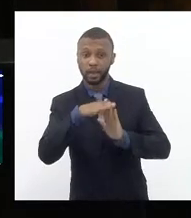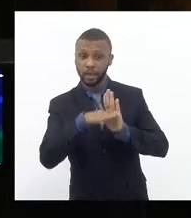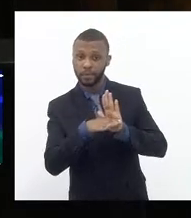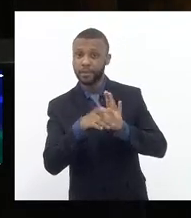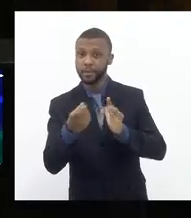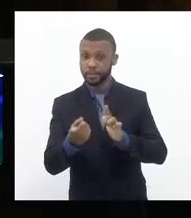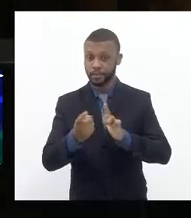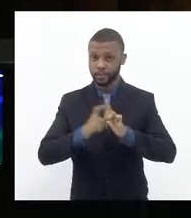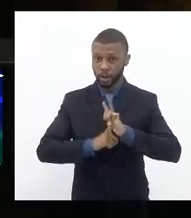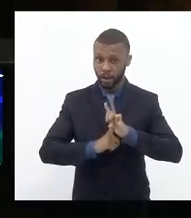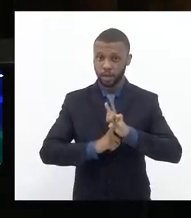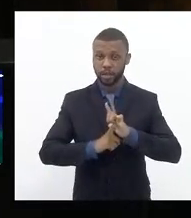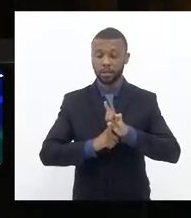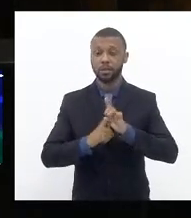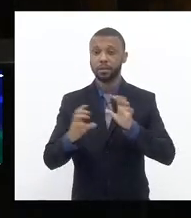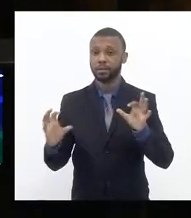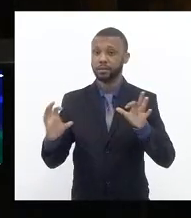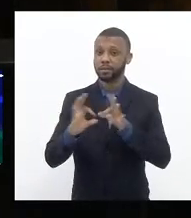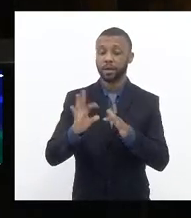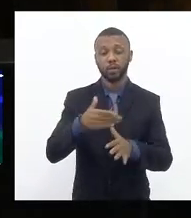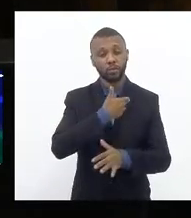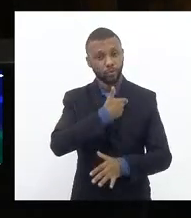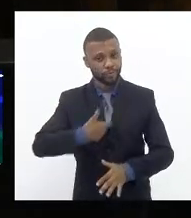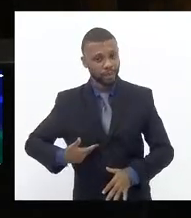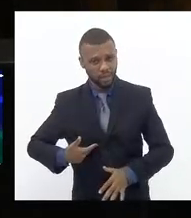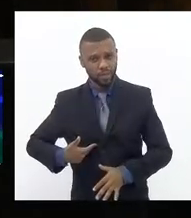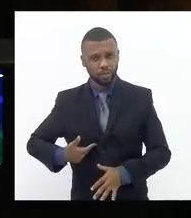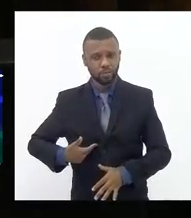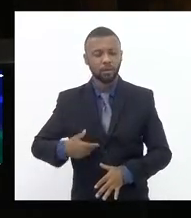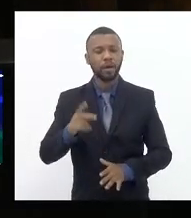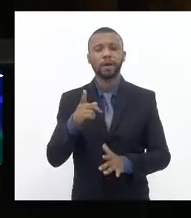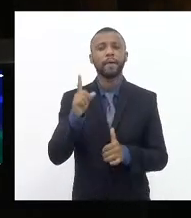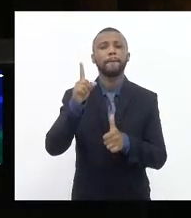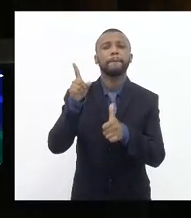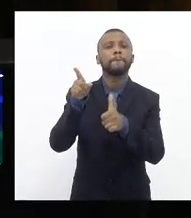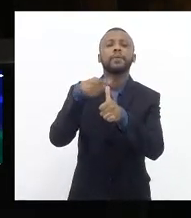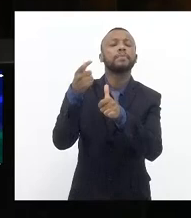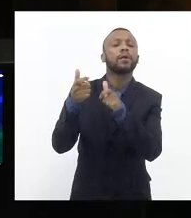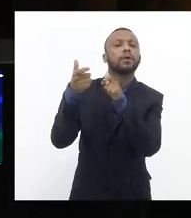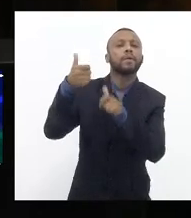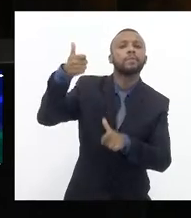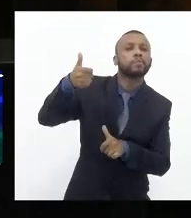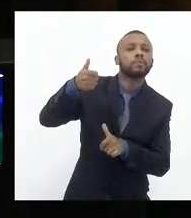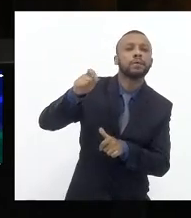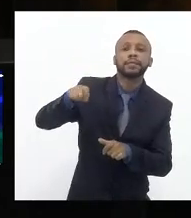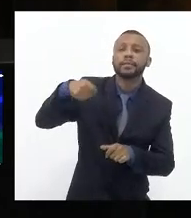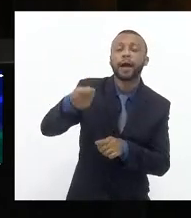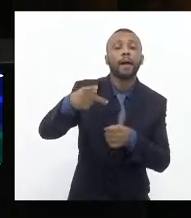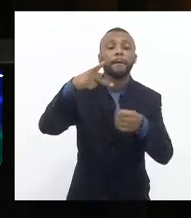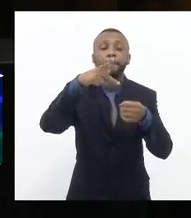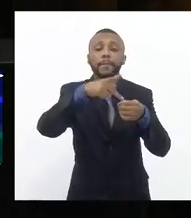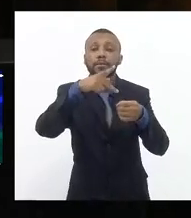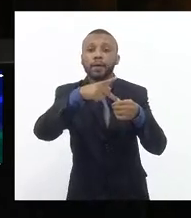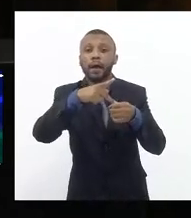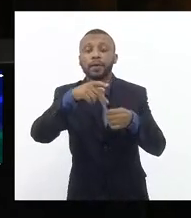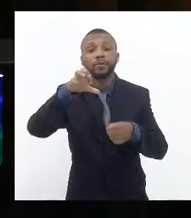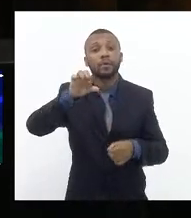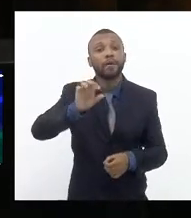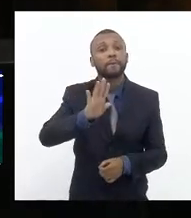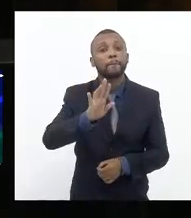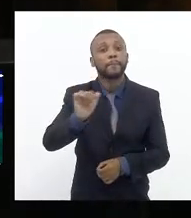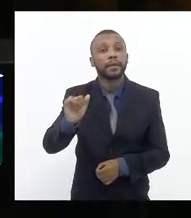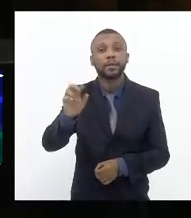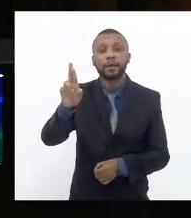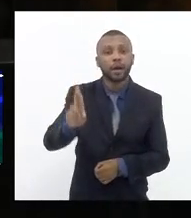inscritos na dívida ativa do Estado, quem que figura em primeiro lugar, Marta? Petrobras, com uma dívida de 9 bilhões de